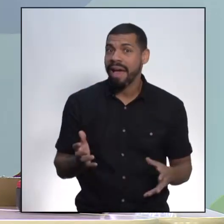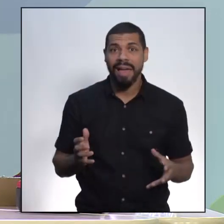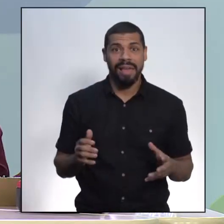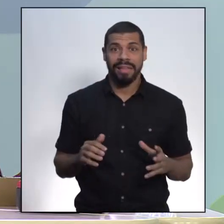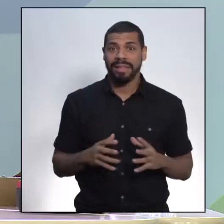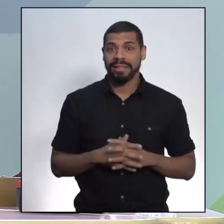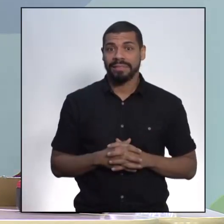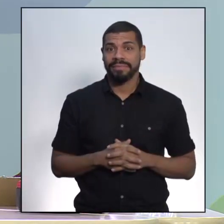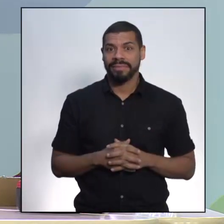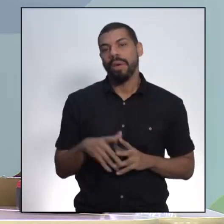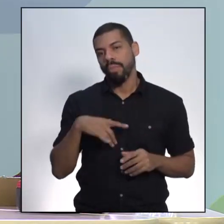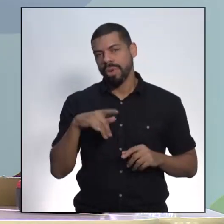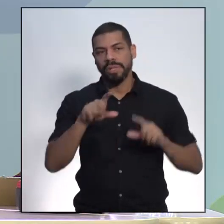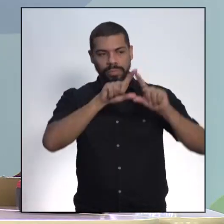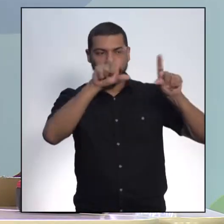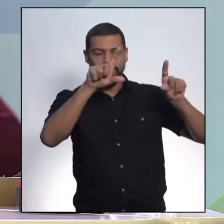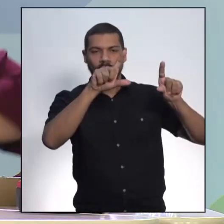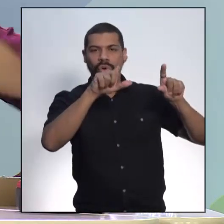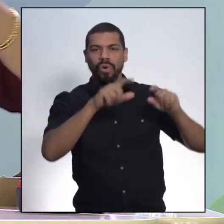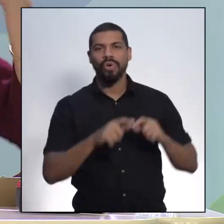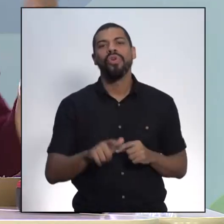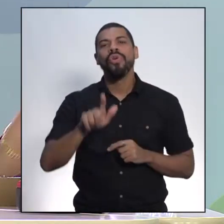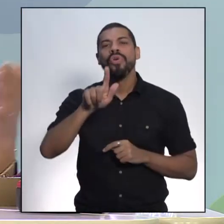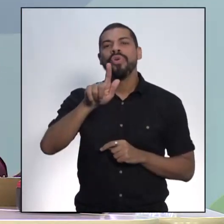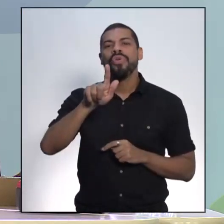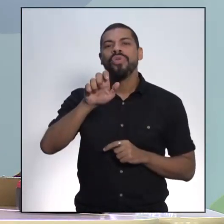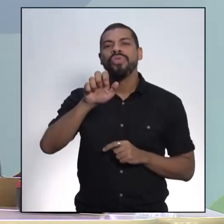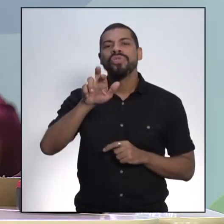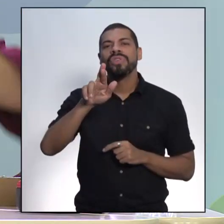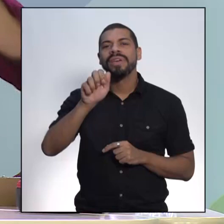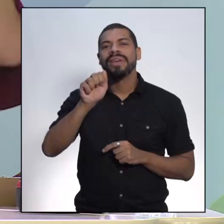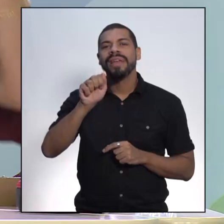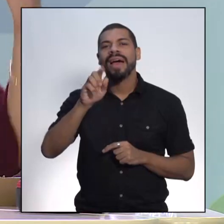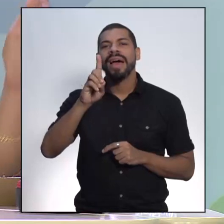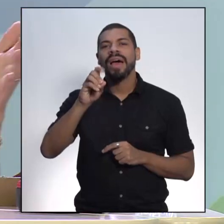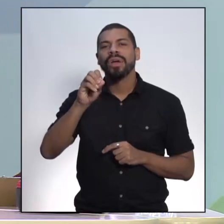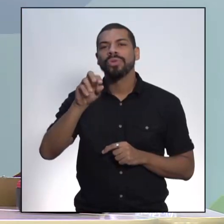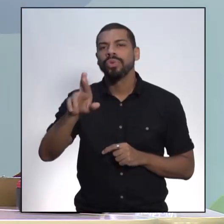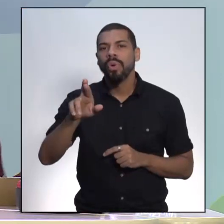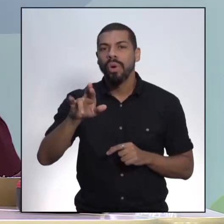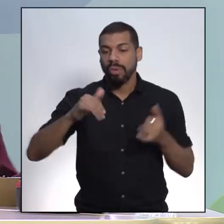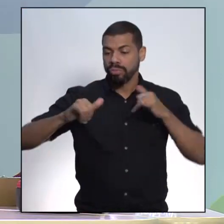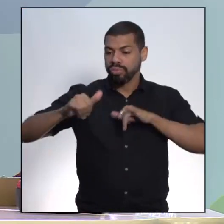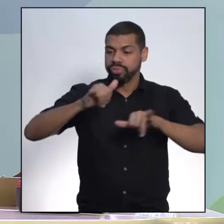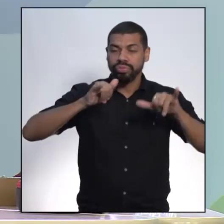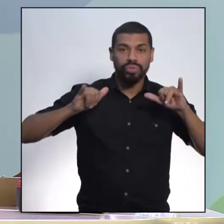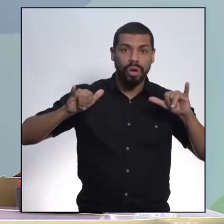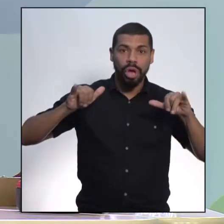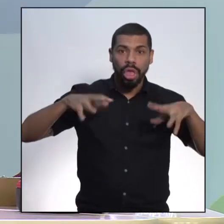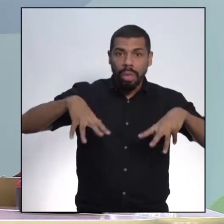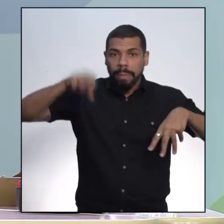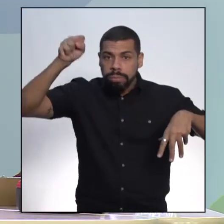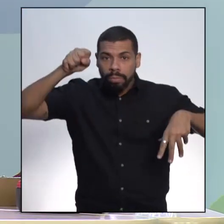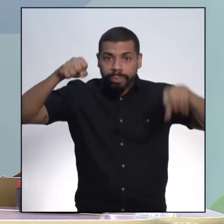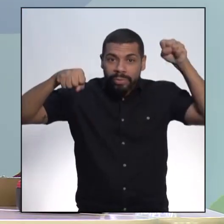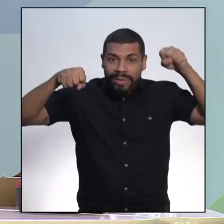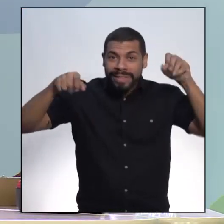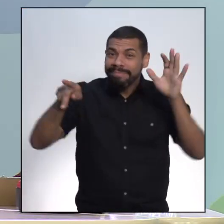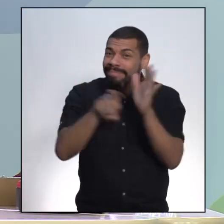se tiver o gerador, é ligado o gerador, o transporte, os semáforos, nossa transmissão. Então, a eletricidade é uma